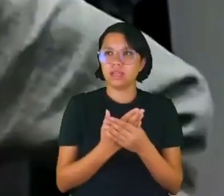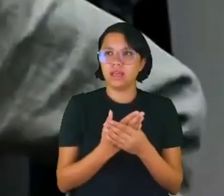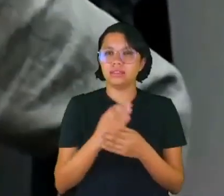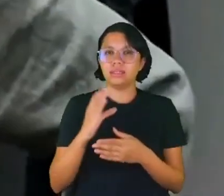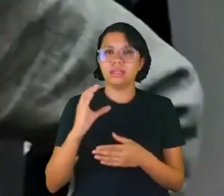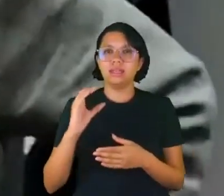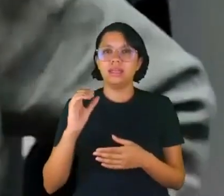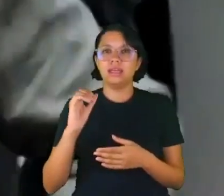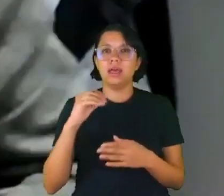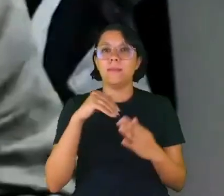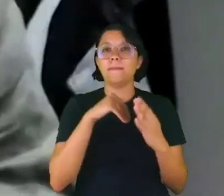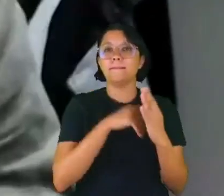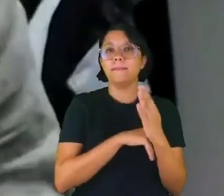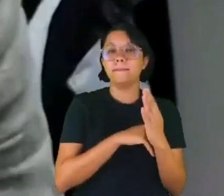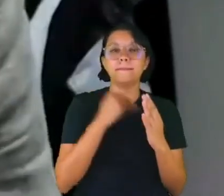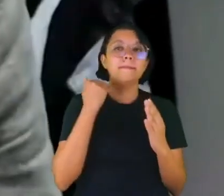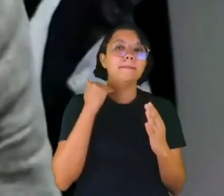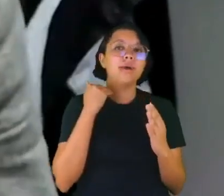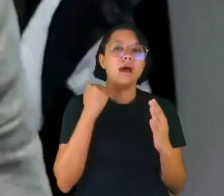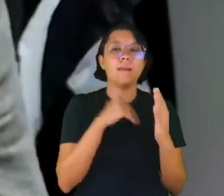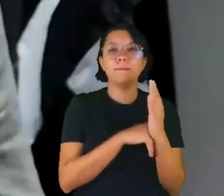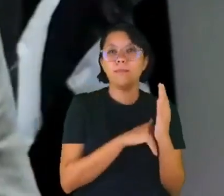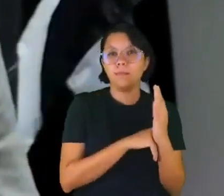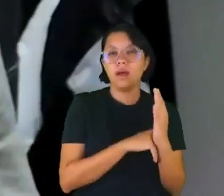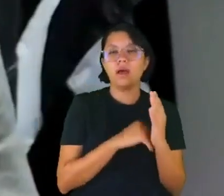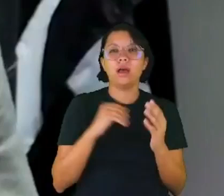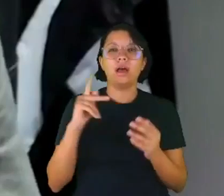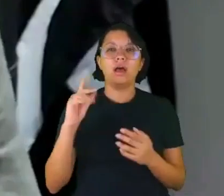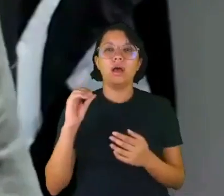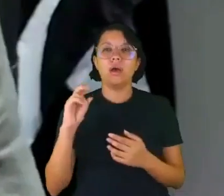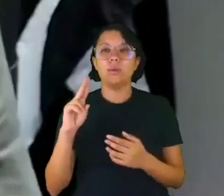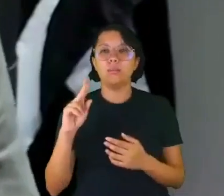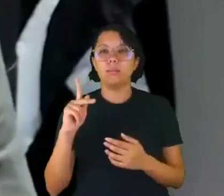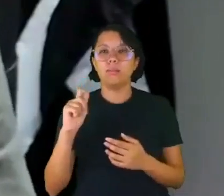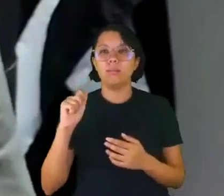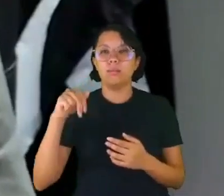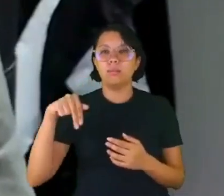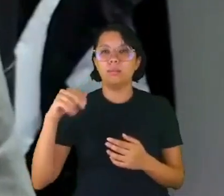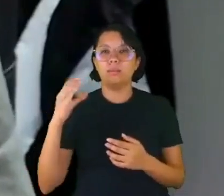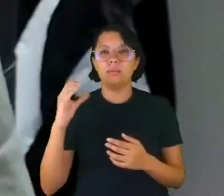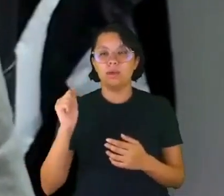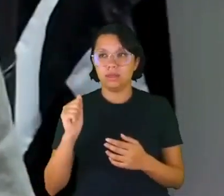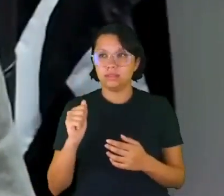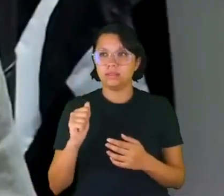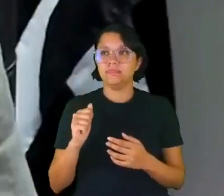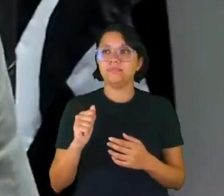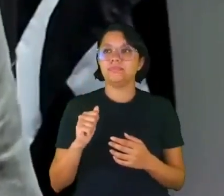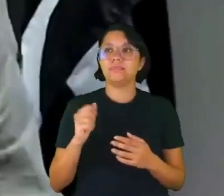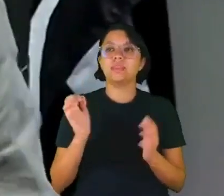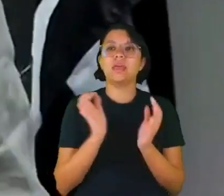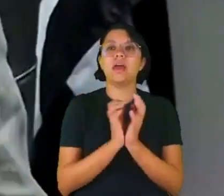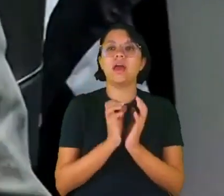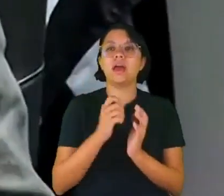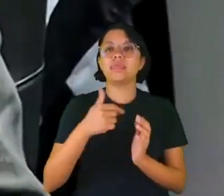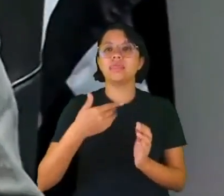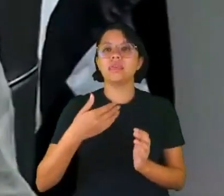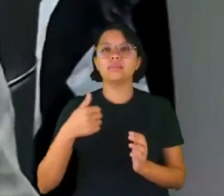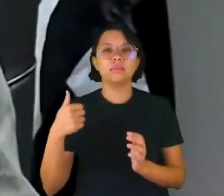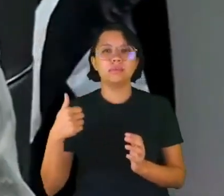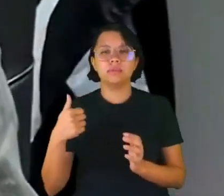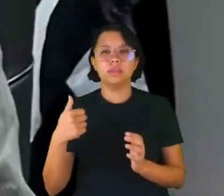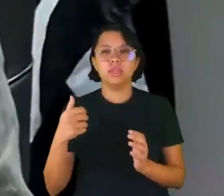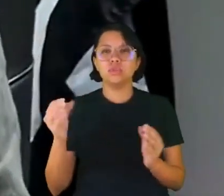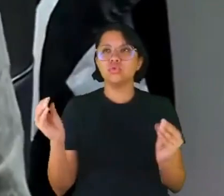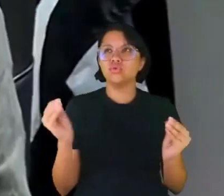poupança. E lá na nossa turma, a Câmara, 11ª, então, junta pelo menos um extrato